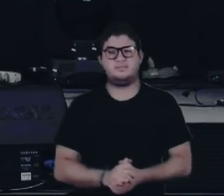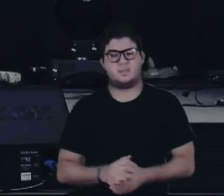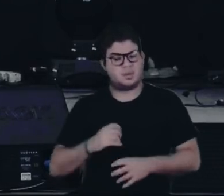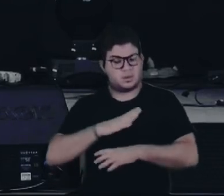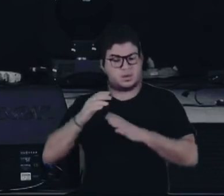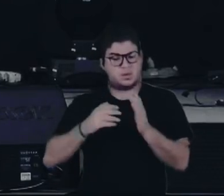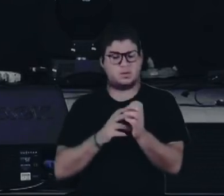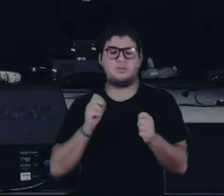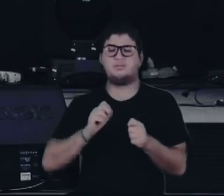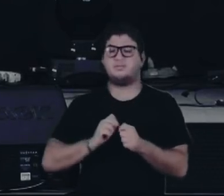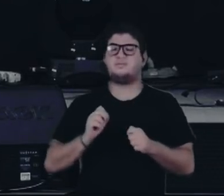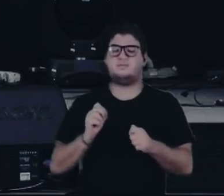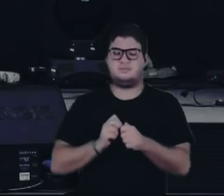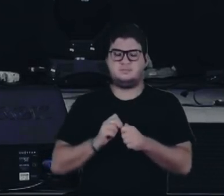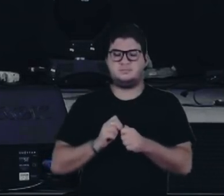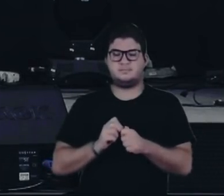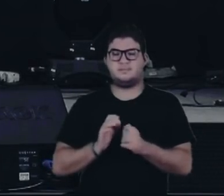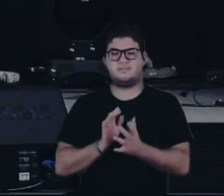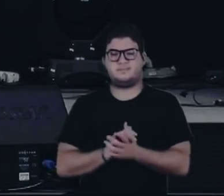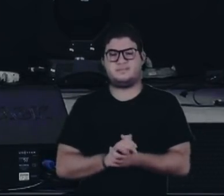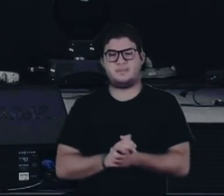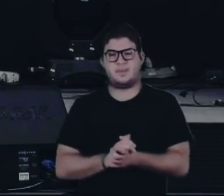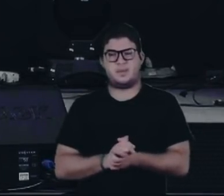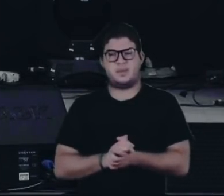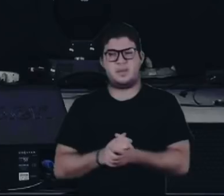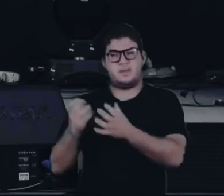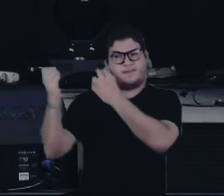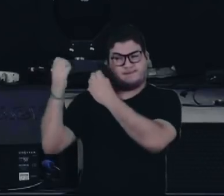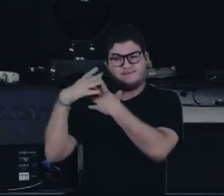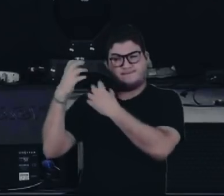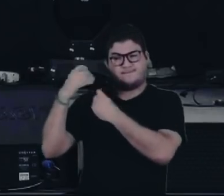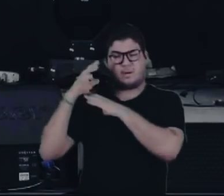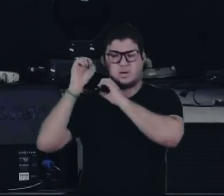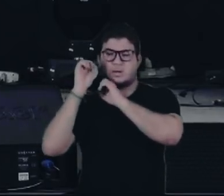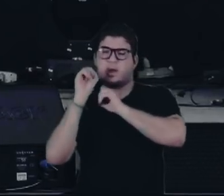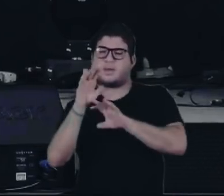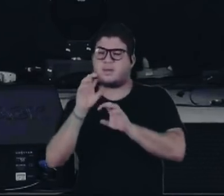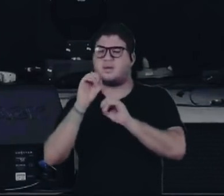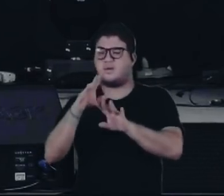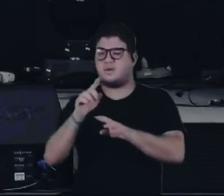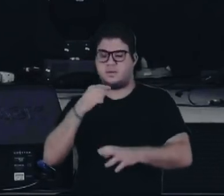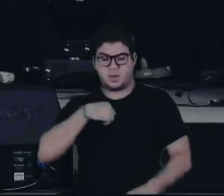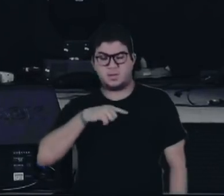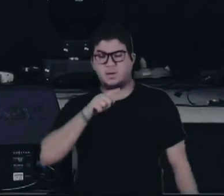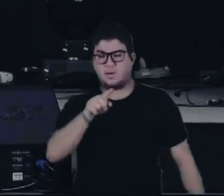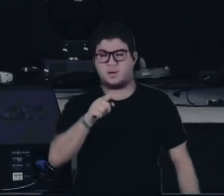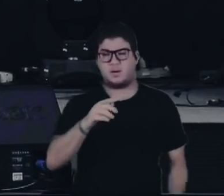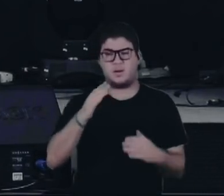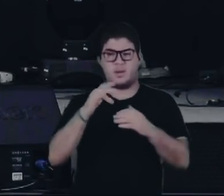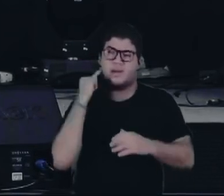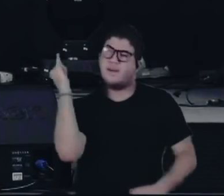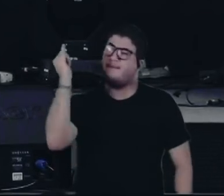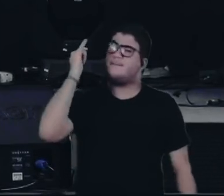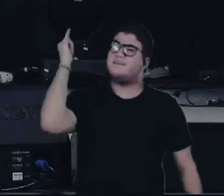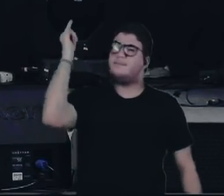tudo que ele fez foi para passar uma lição que é a mais